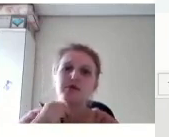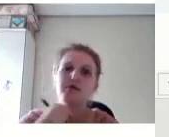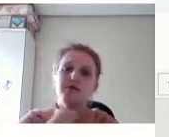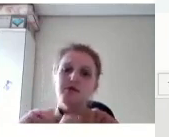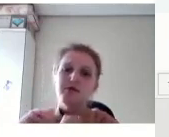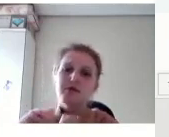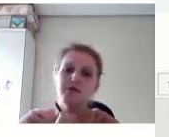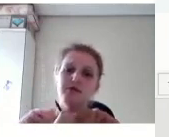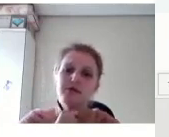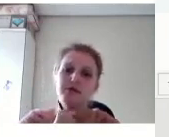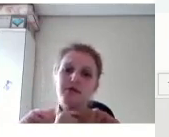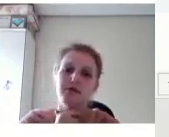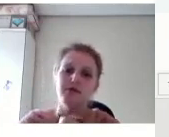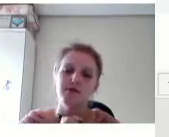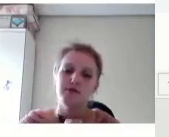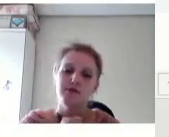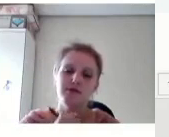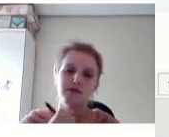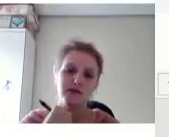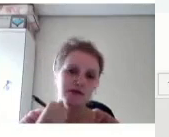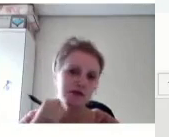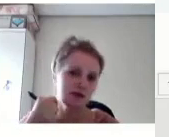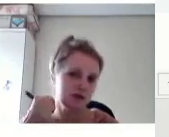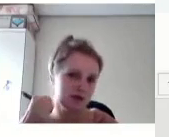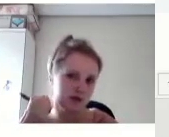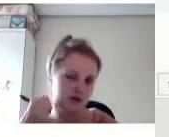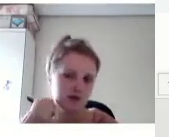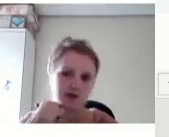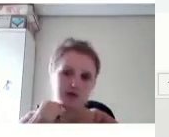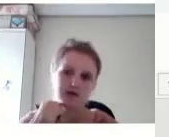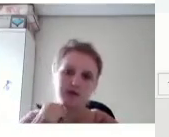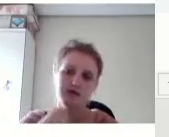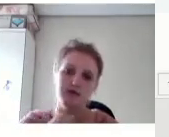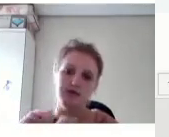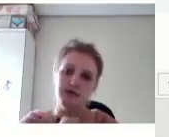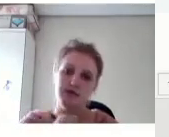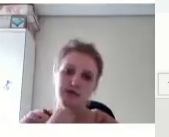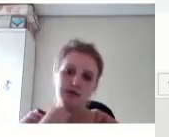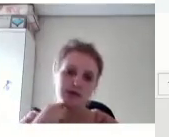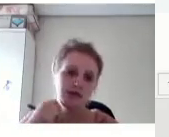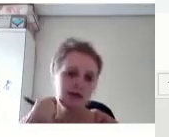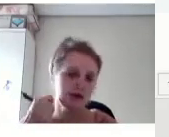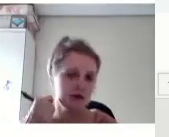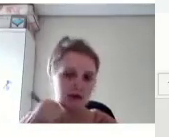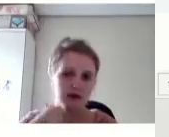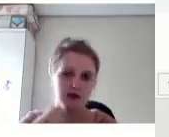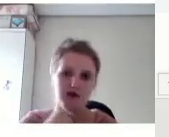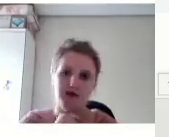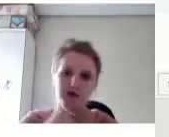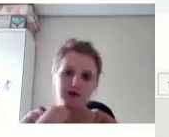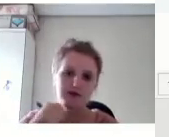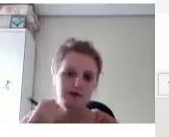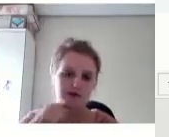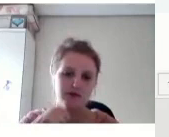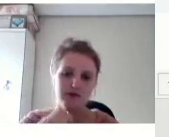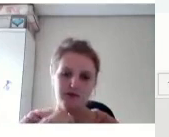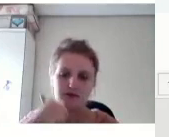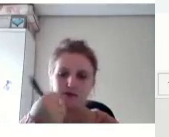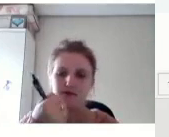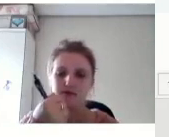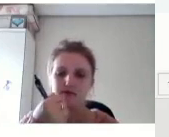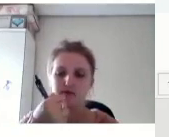né? É a mesma equação. A equação de, ao invés de usar o operador, a gente está usando valores esperados do operador,